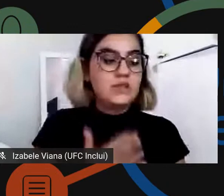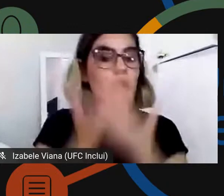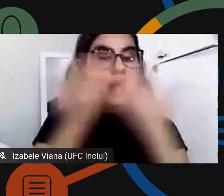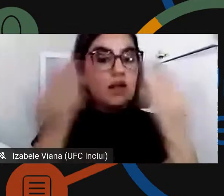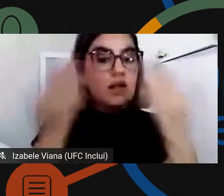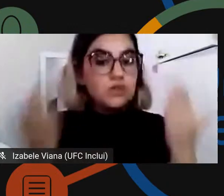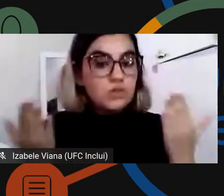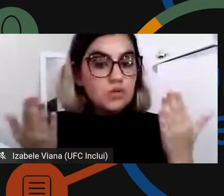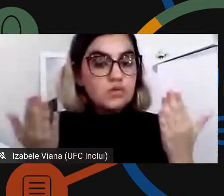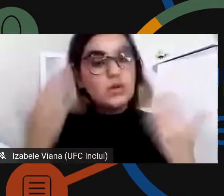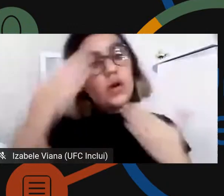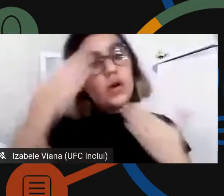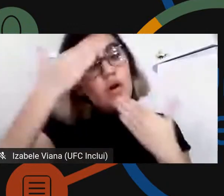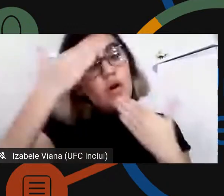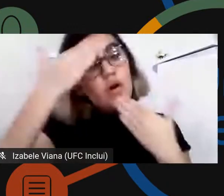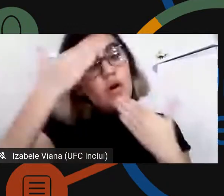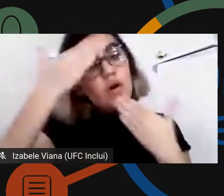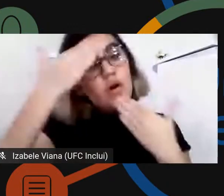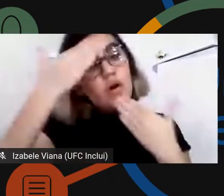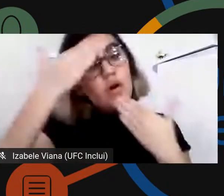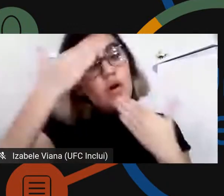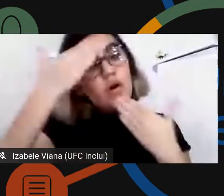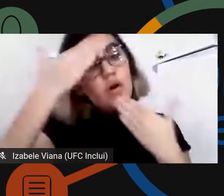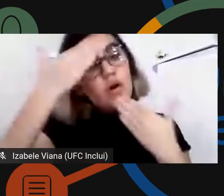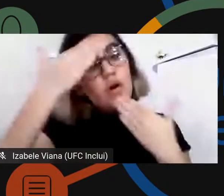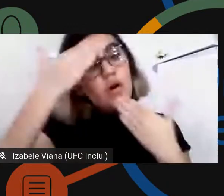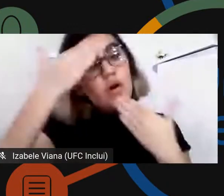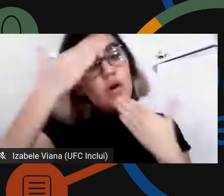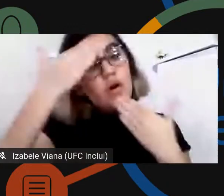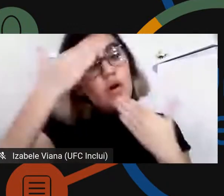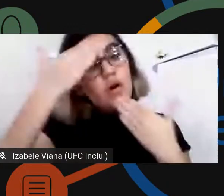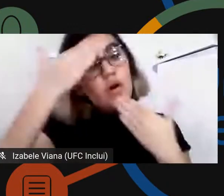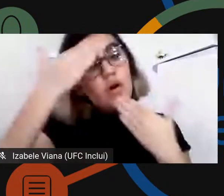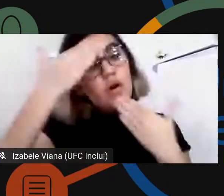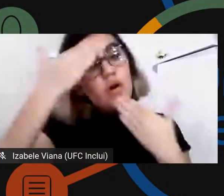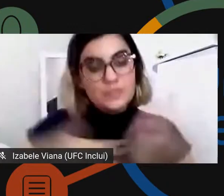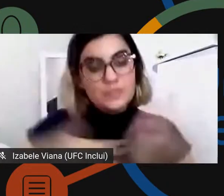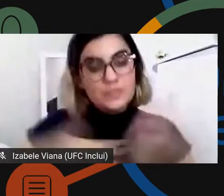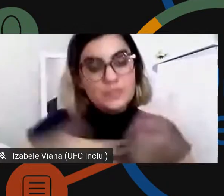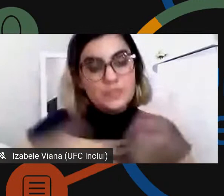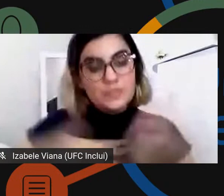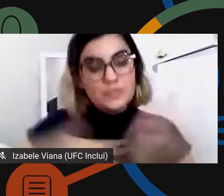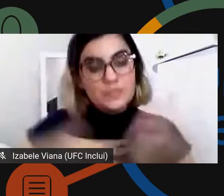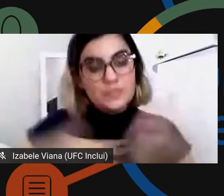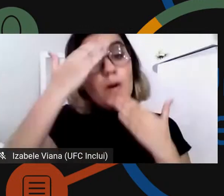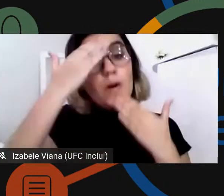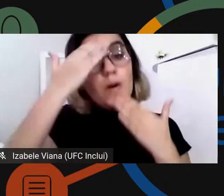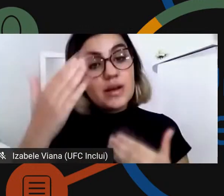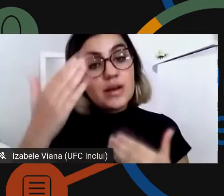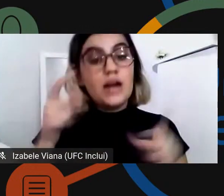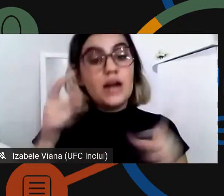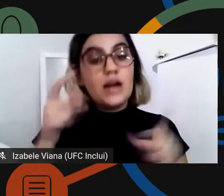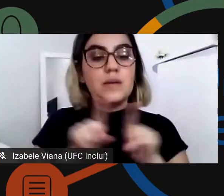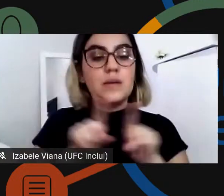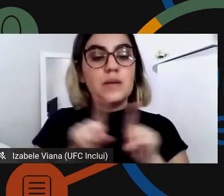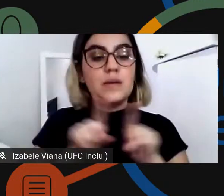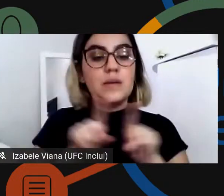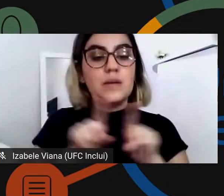depoimento inicial. Muito obrigada também, Bruno Balacó. Fiquei emocionada de ouvir essas palavras.